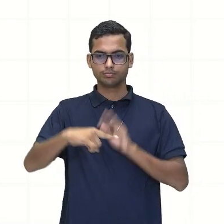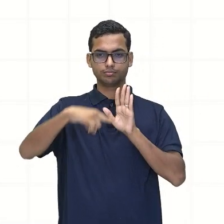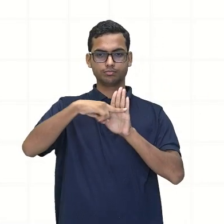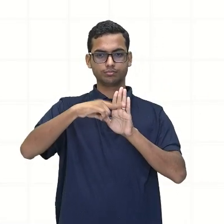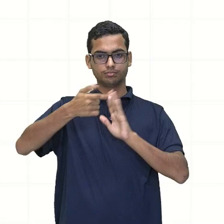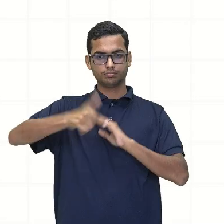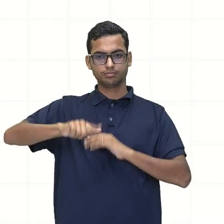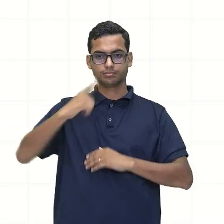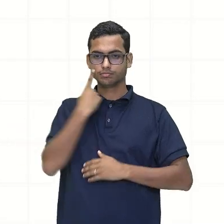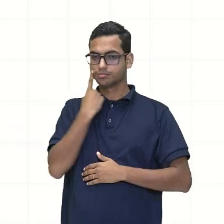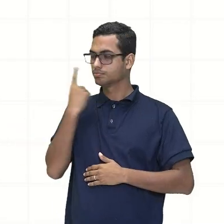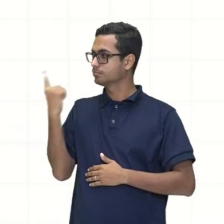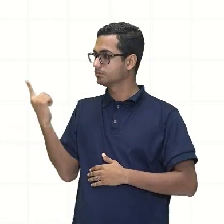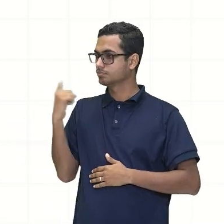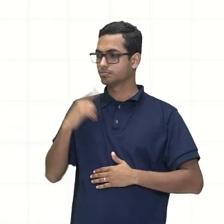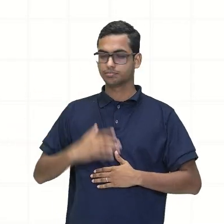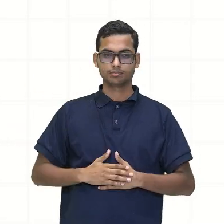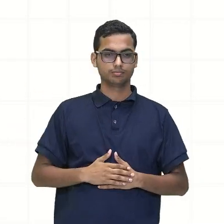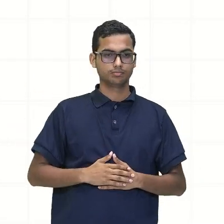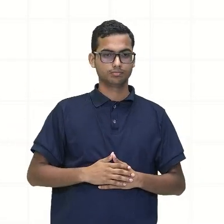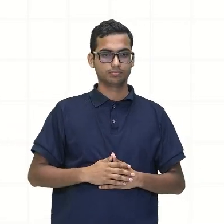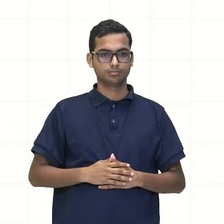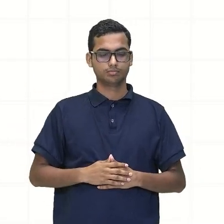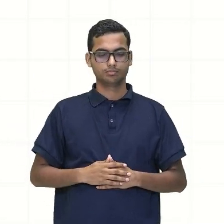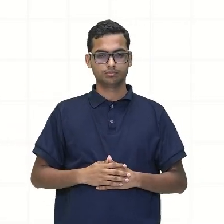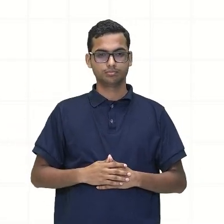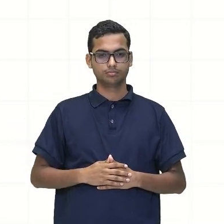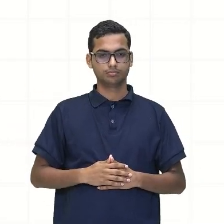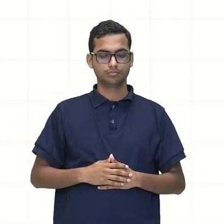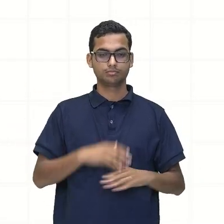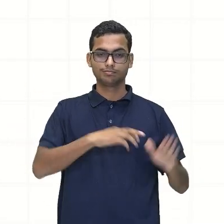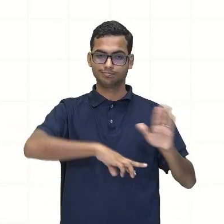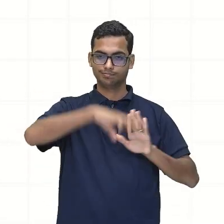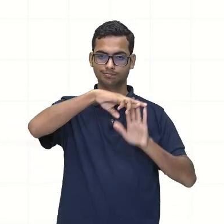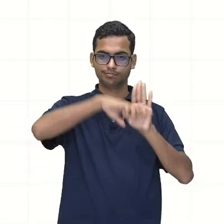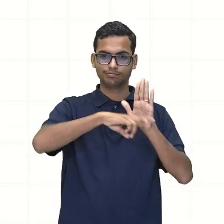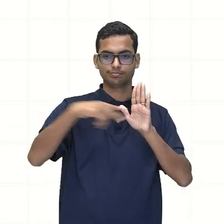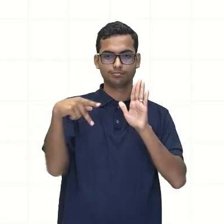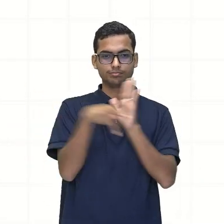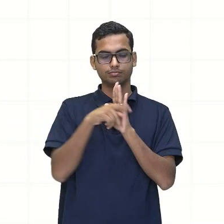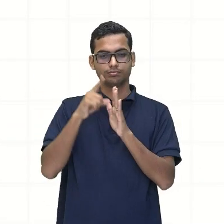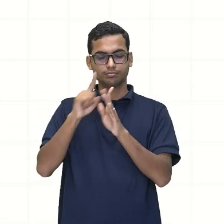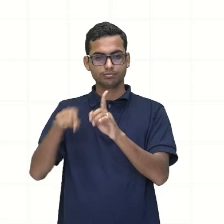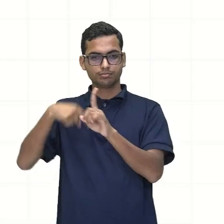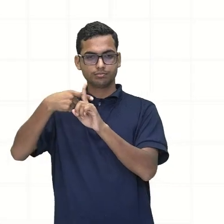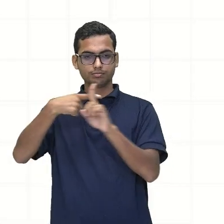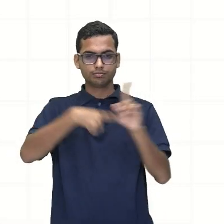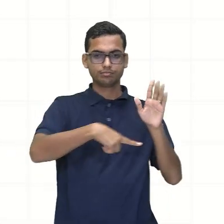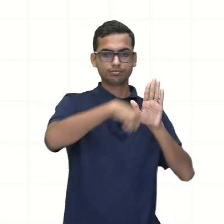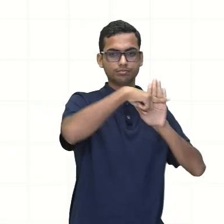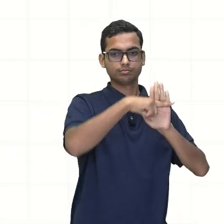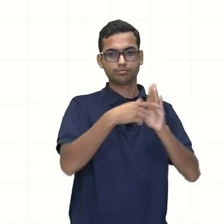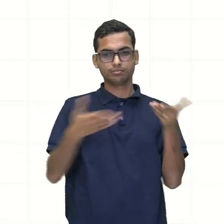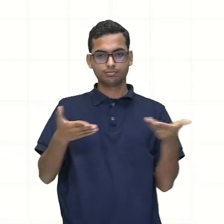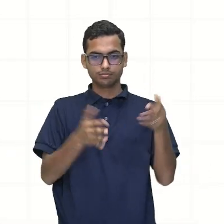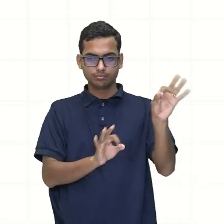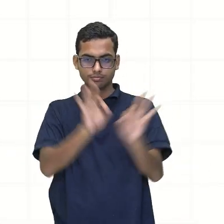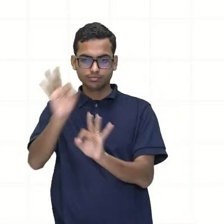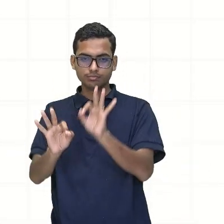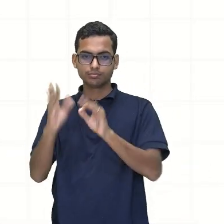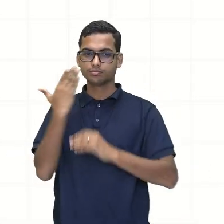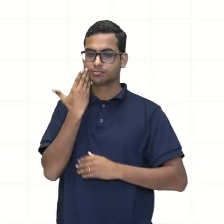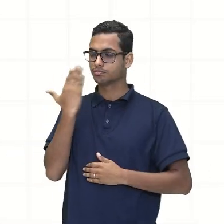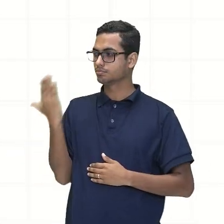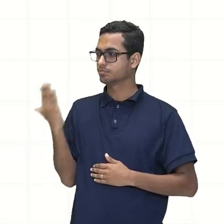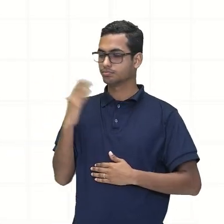10, menos 2. E, novamente, vamos aplicar a regra da adição e subtração. Sinais iguais a gente soma